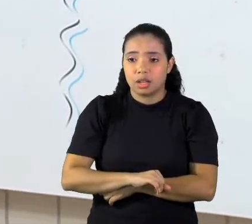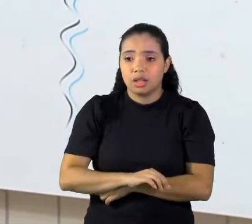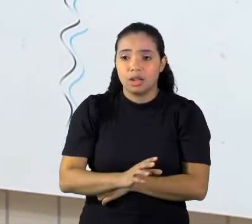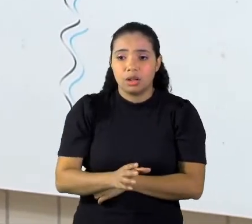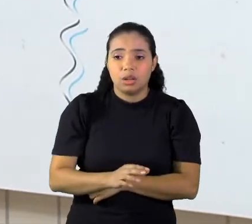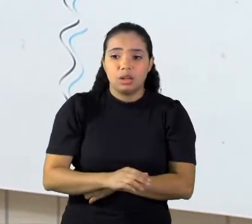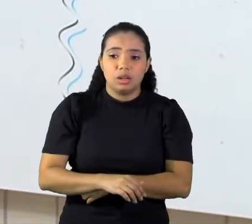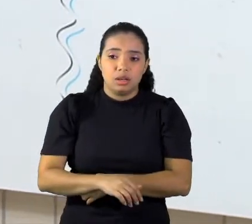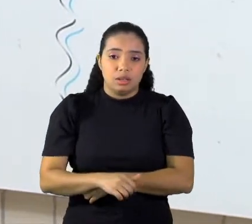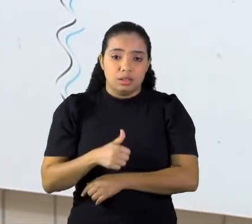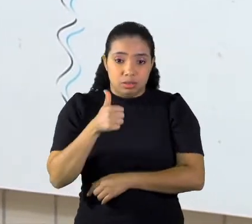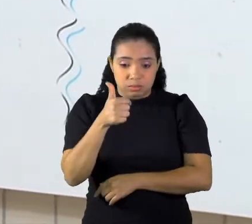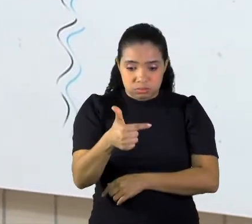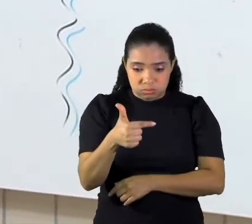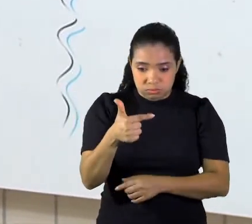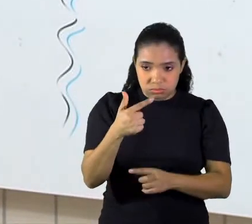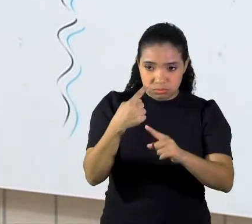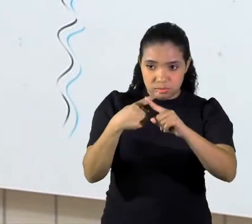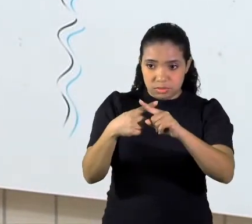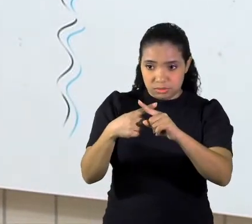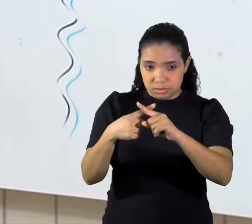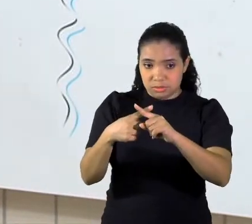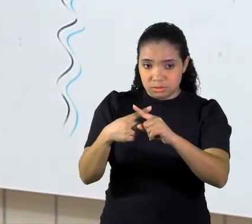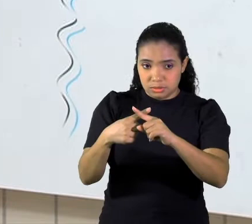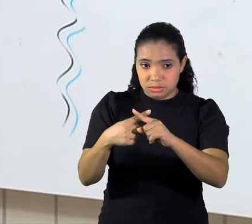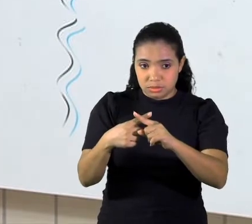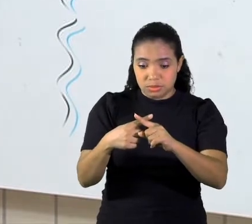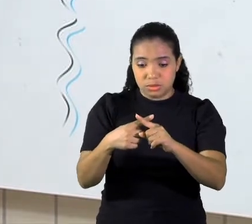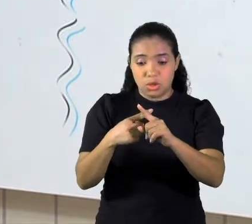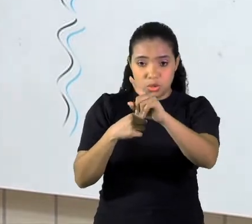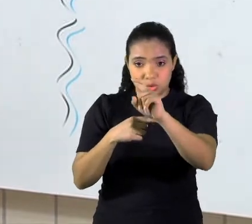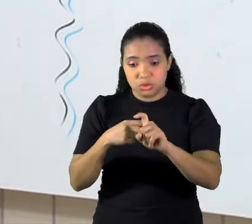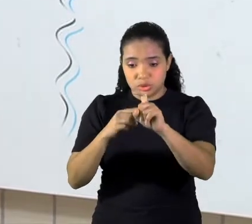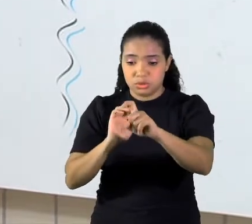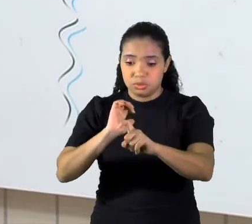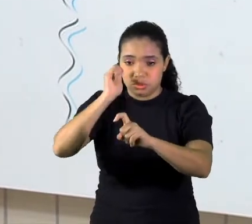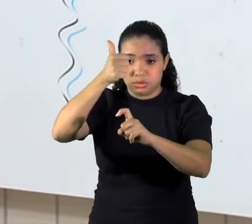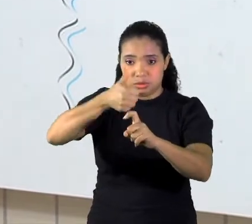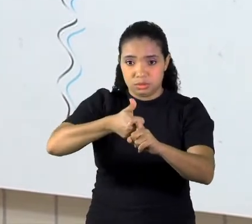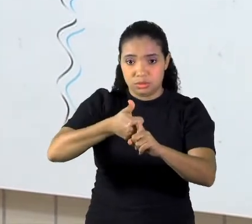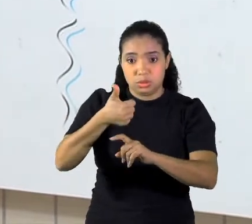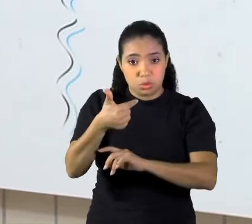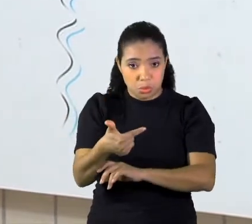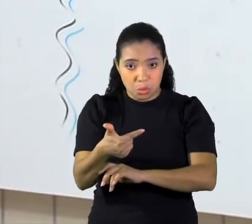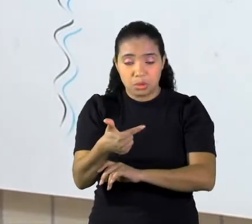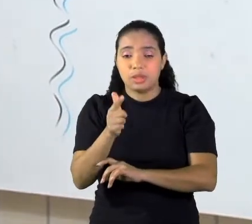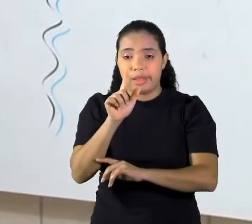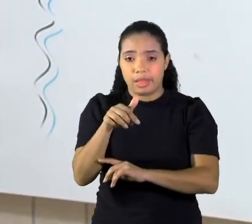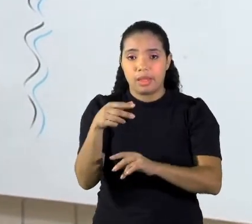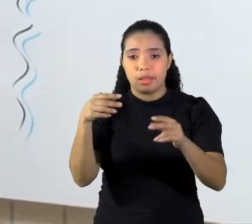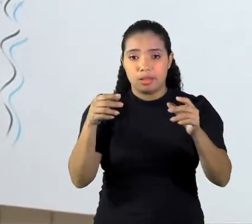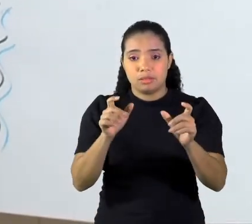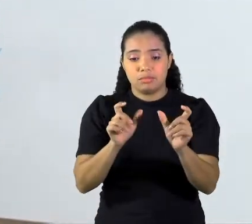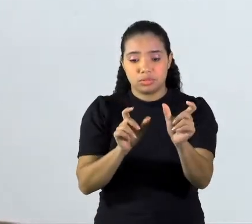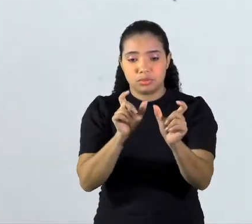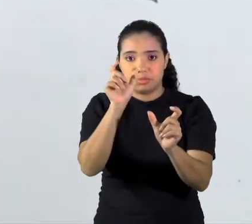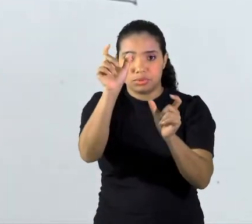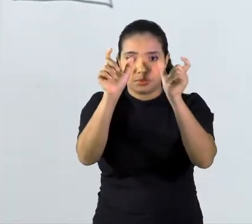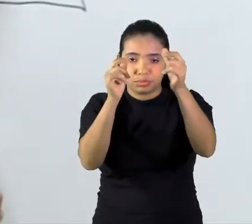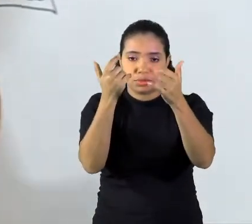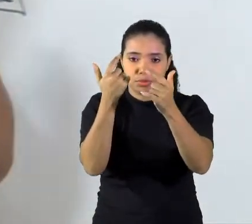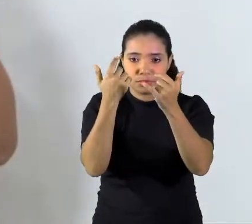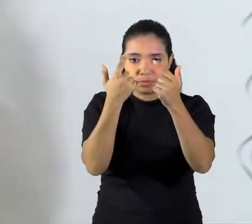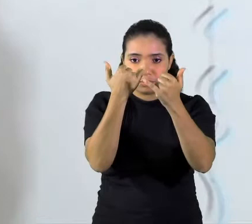x, isso aqui vai manter a proporção de forma que A, B e C sejam paralelas, ok? Bom, vamos para o segundo problema